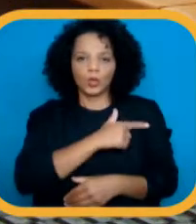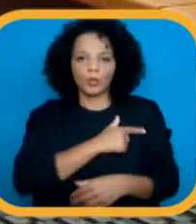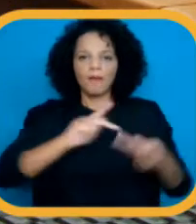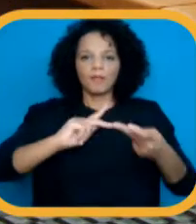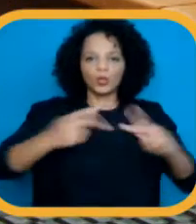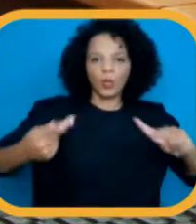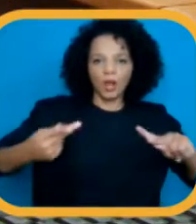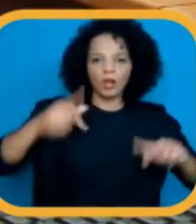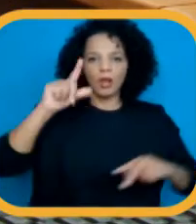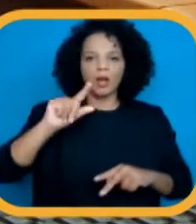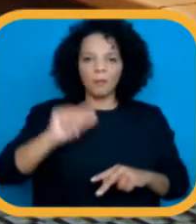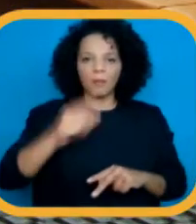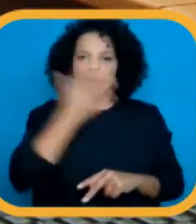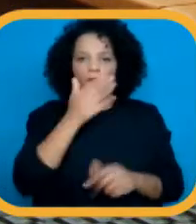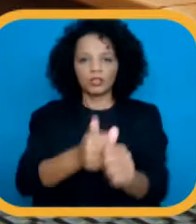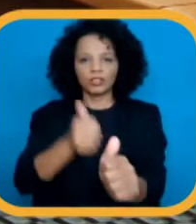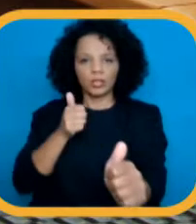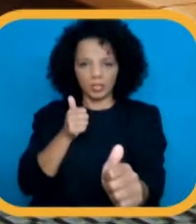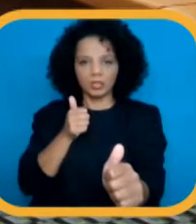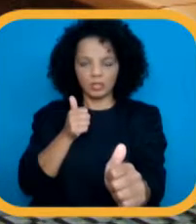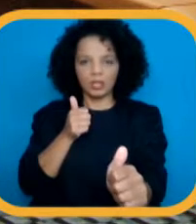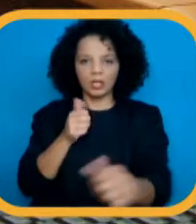turmas virtuais e aulas à distância,